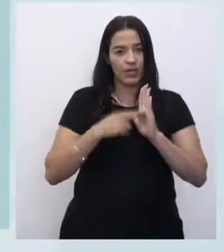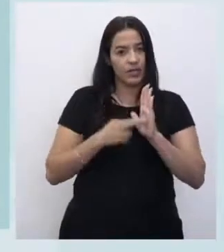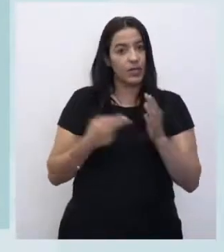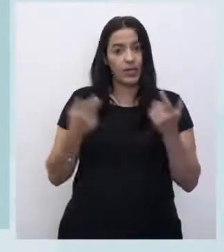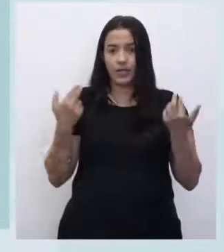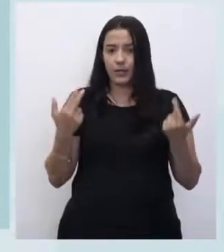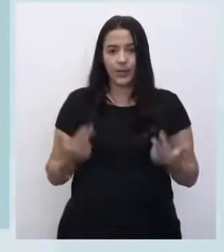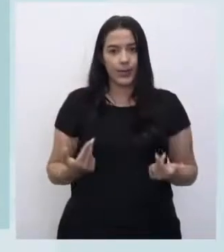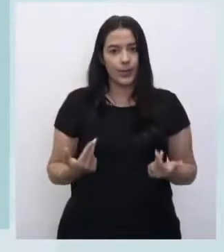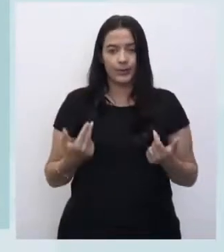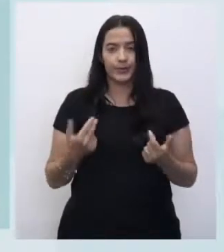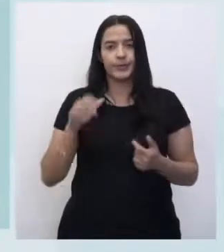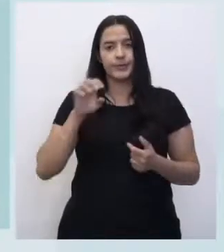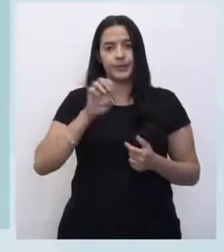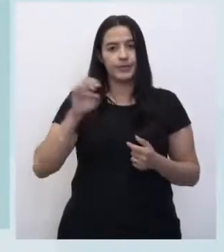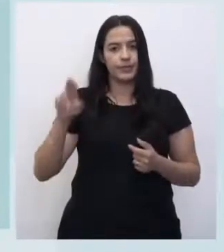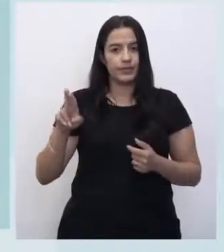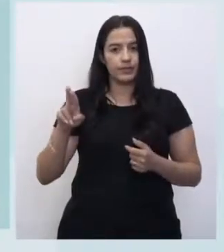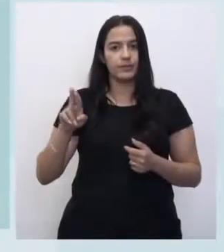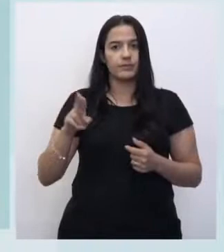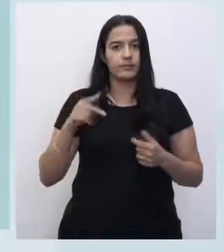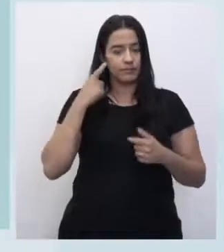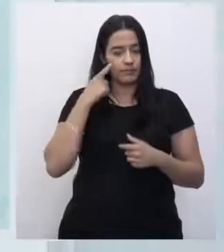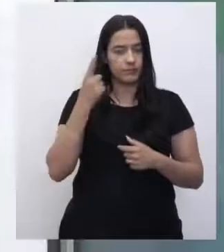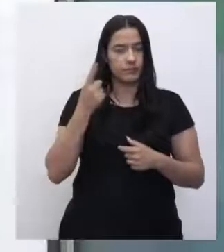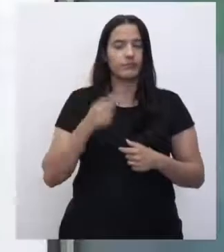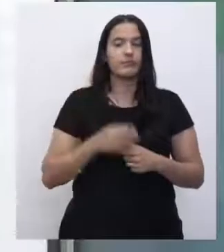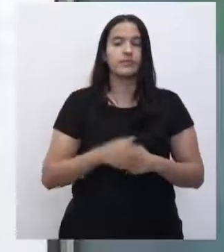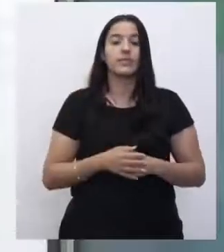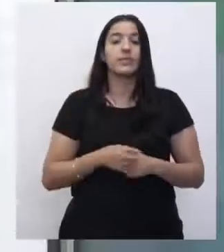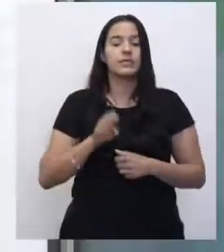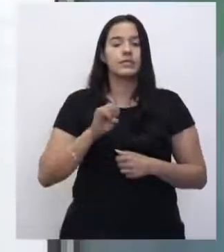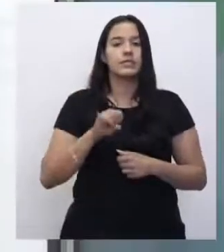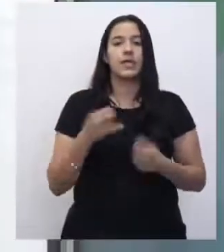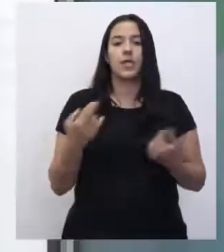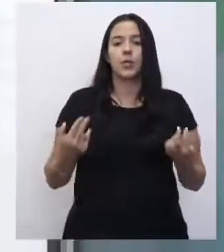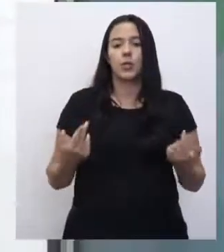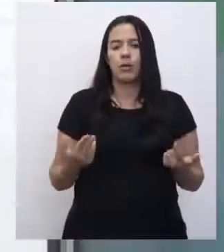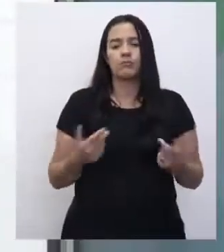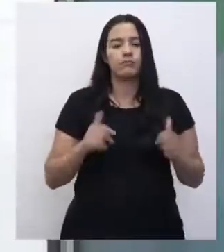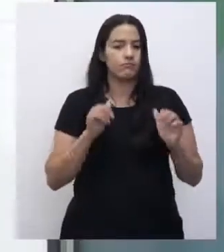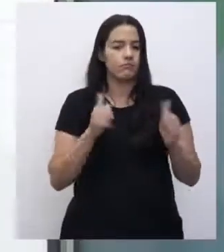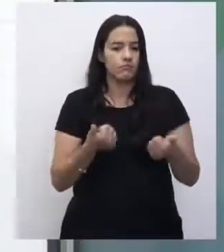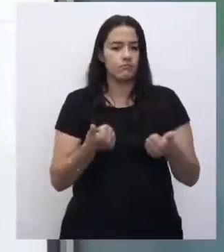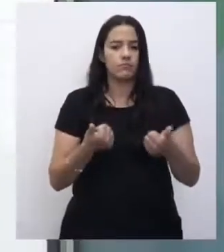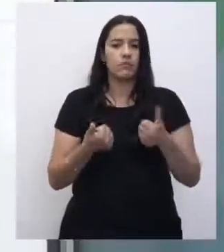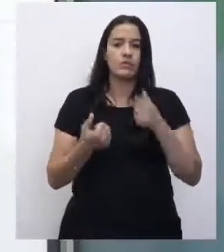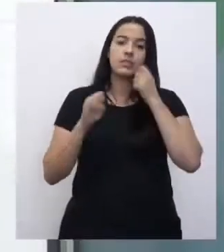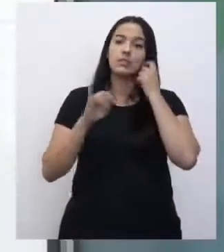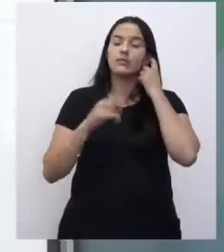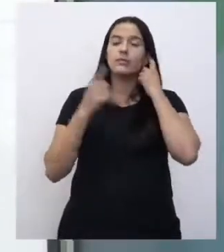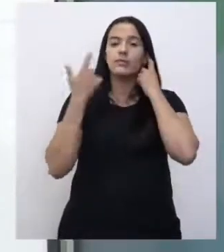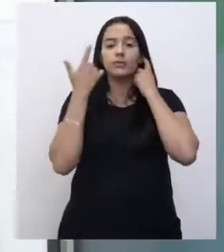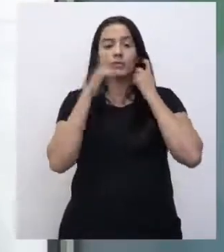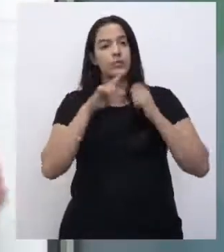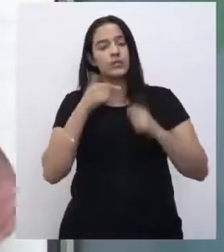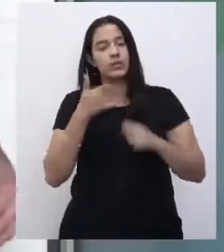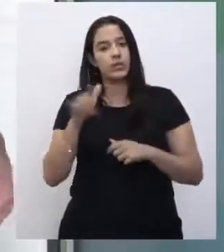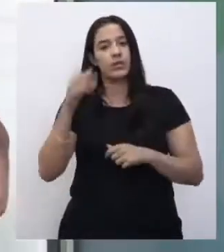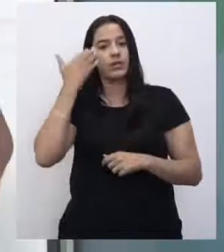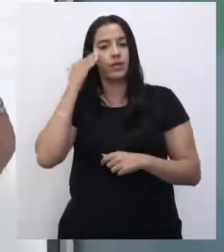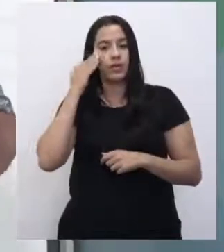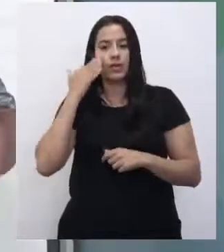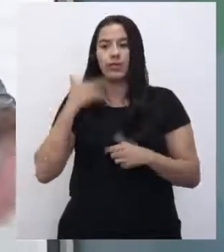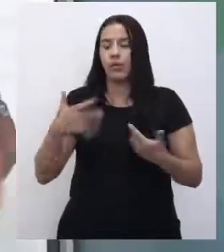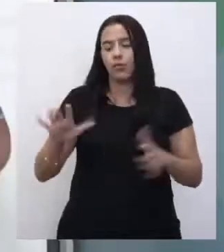exatamente a mesma da regra do ER, ok? Então, se é a mesma coisa, beleza. Se eu consigo entender uma, a outra vem por